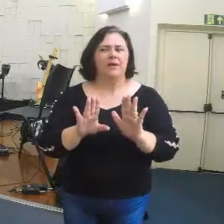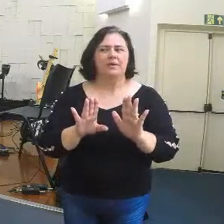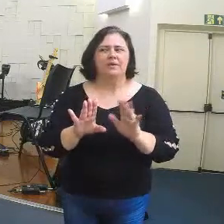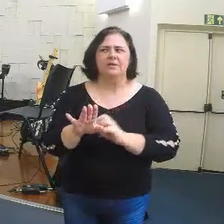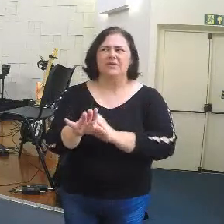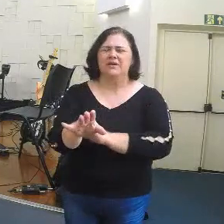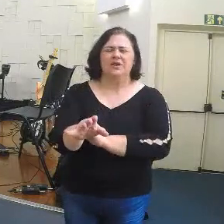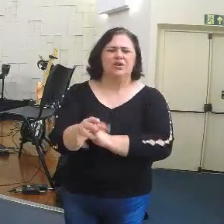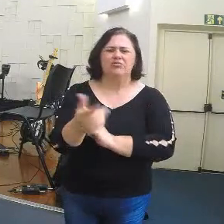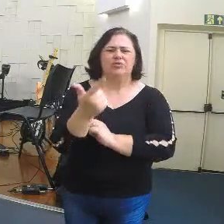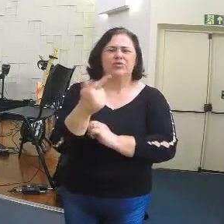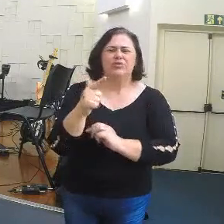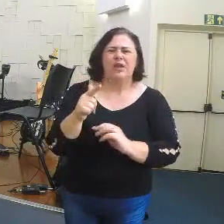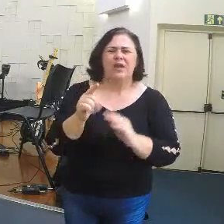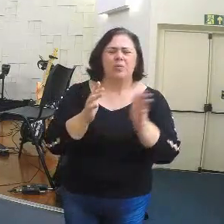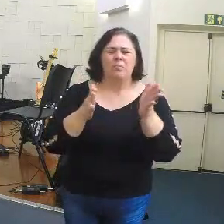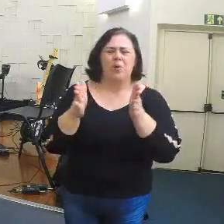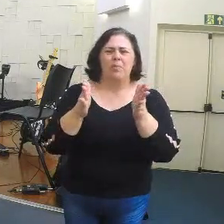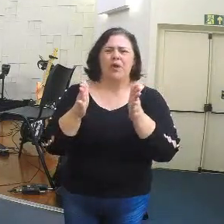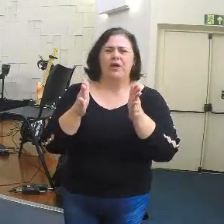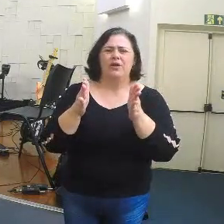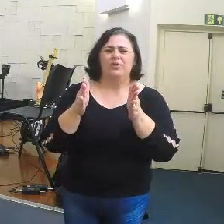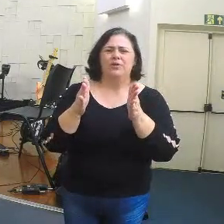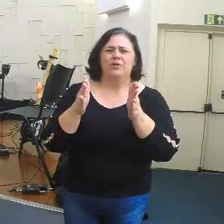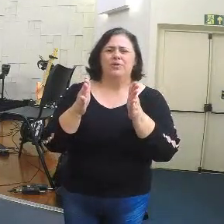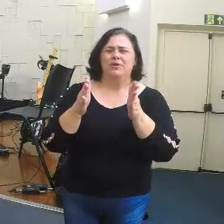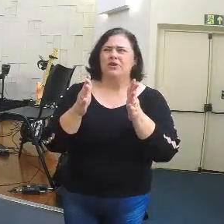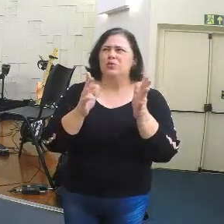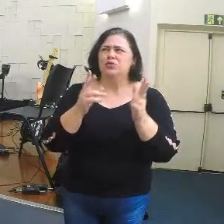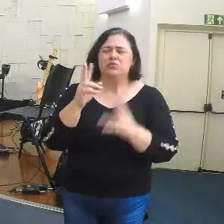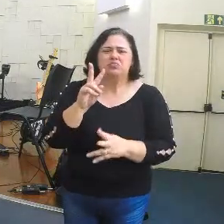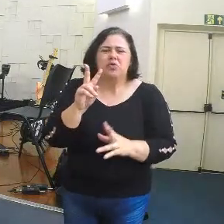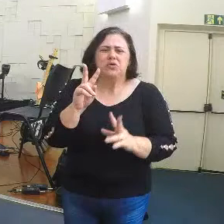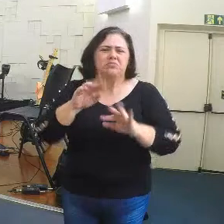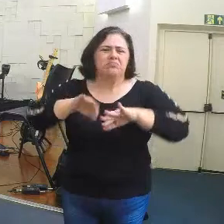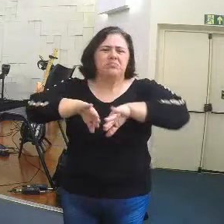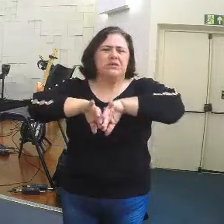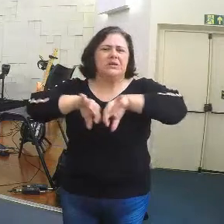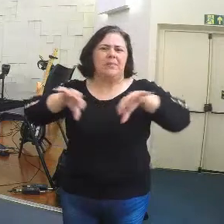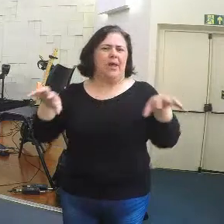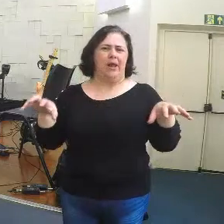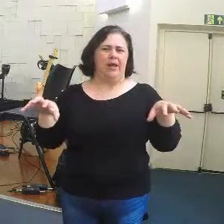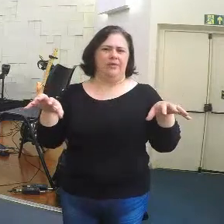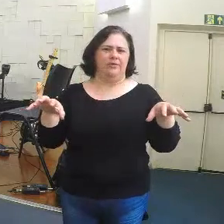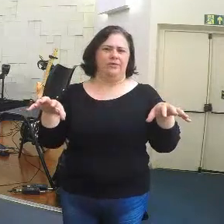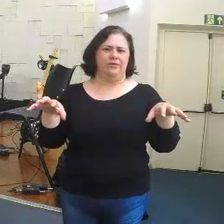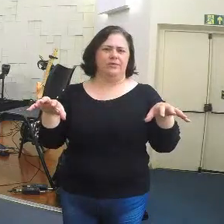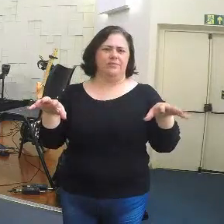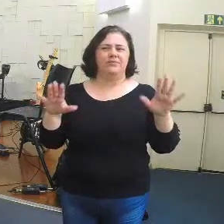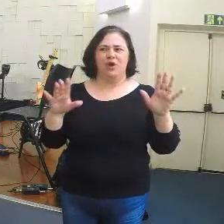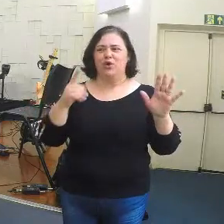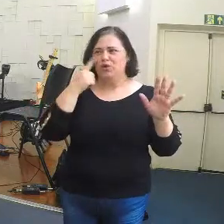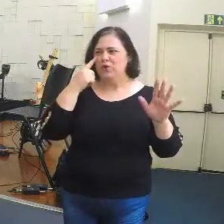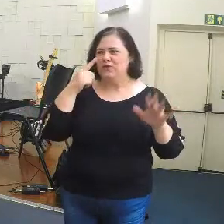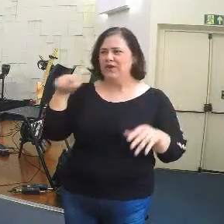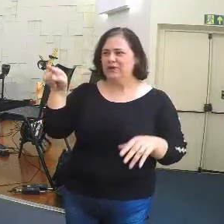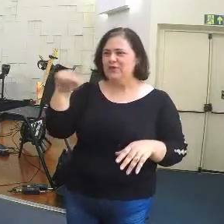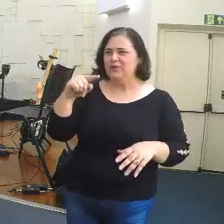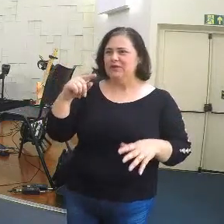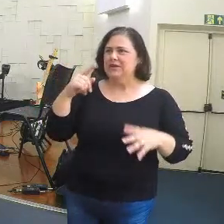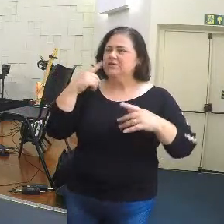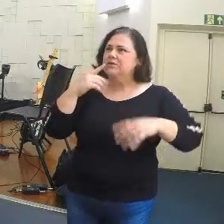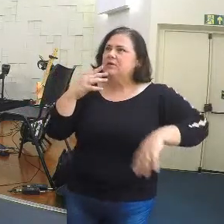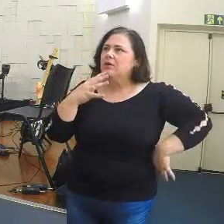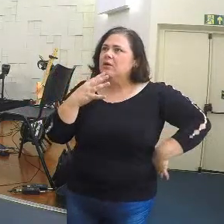Filho, e nunca houve um tempo em que o Pai e o Filho não tivessem gerado o Espírito Santo. Eis que vejo a fumaça subir. Mas é a hora